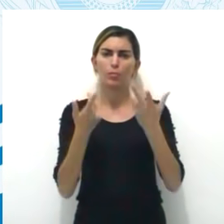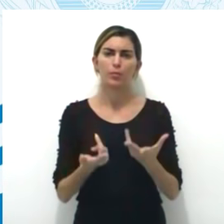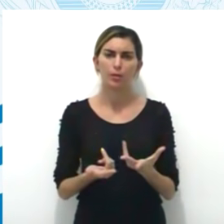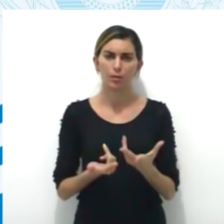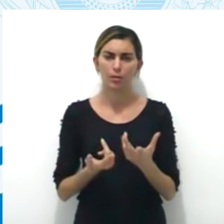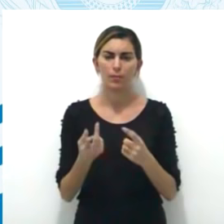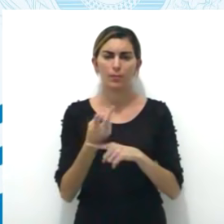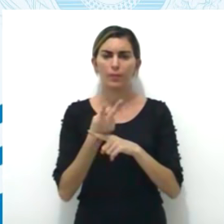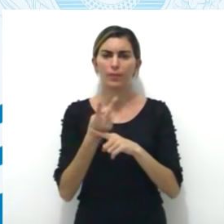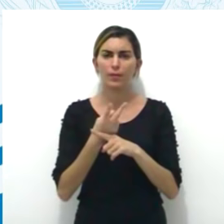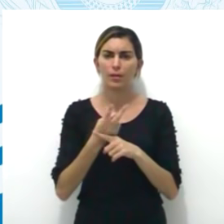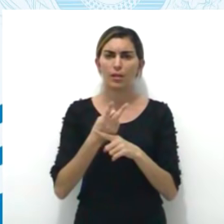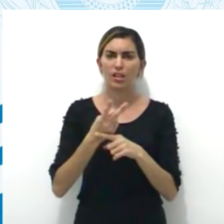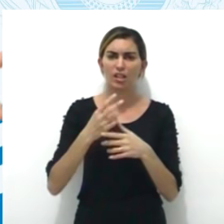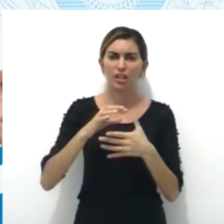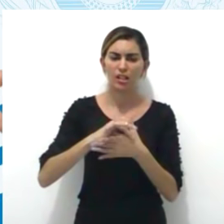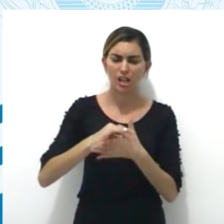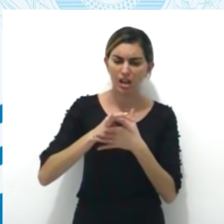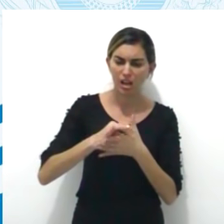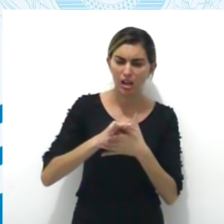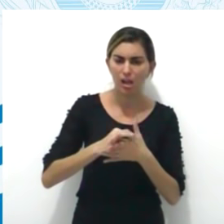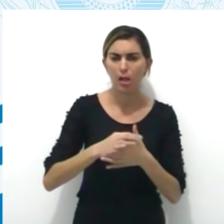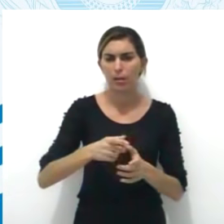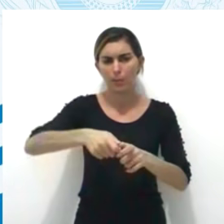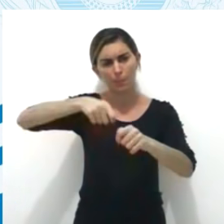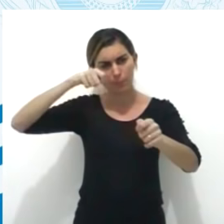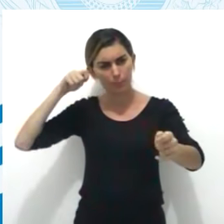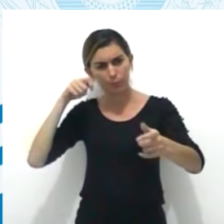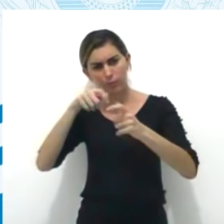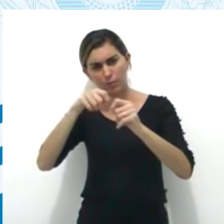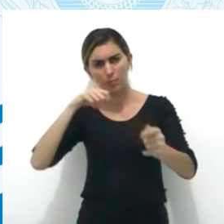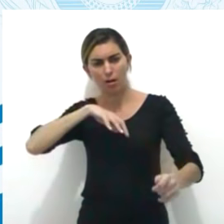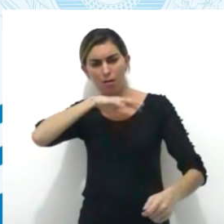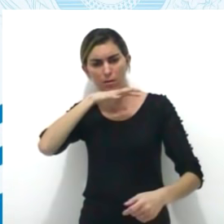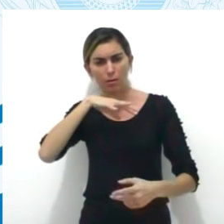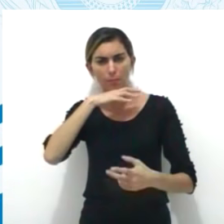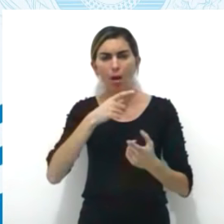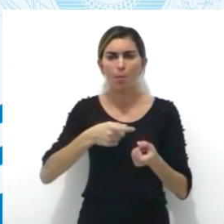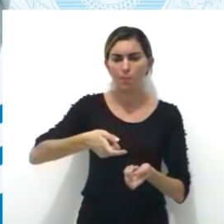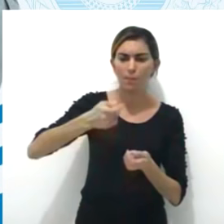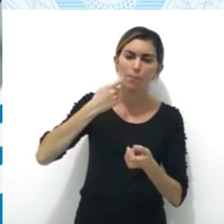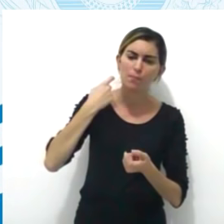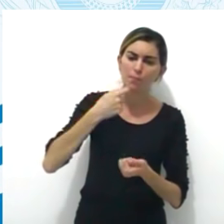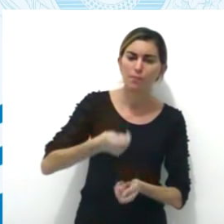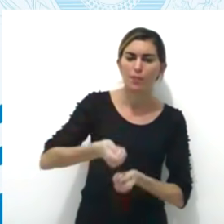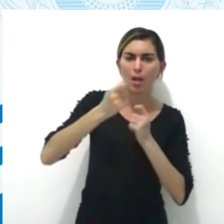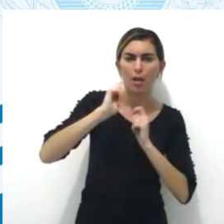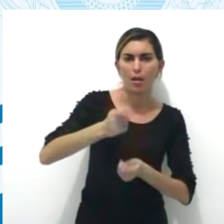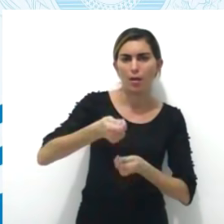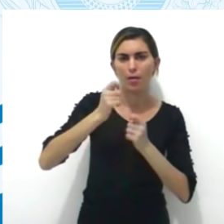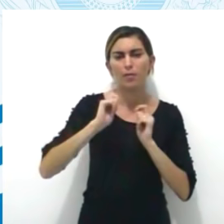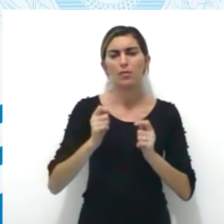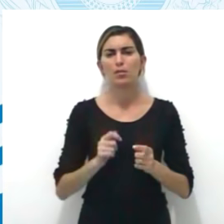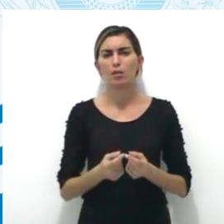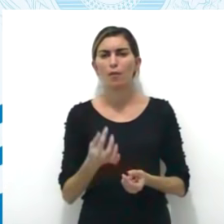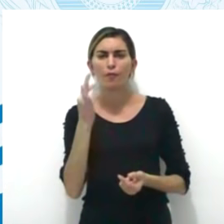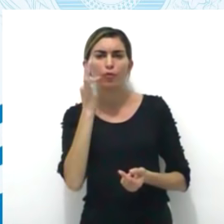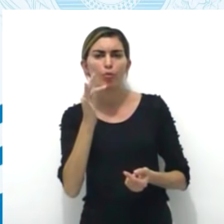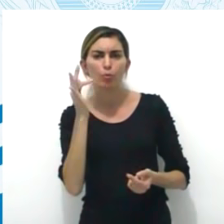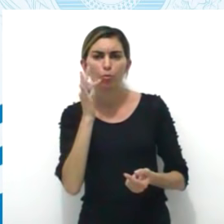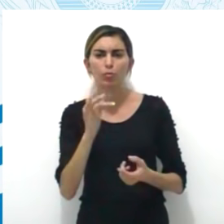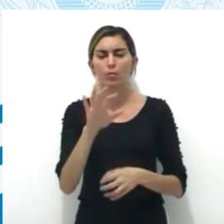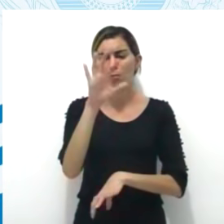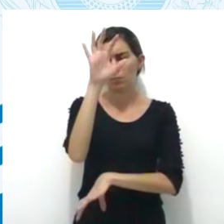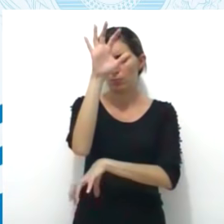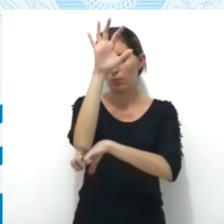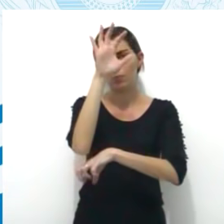economia, busca de carniças, caça de pequenos animais, pesca, olha, coleta de grãos, frutos